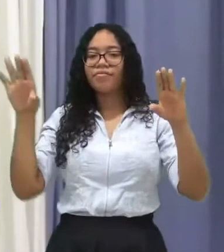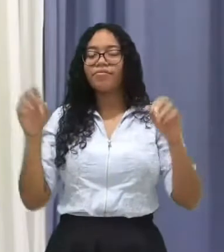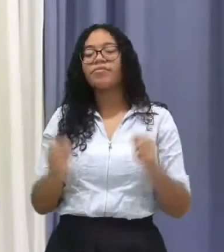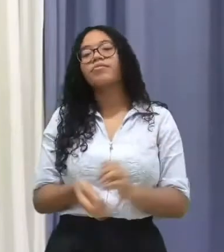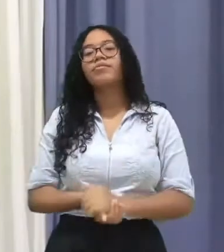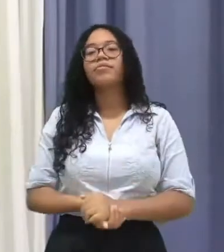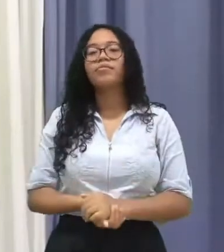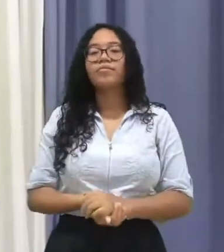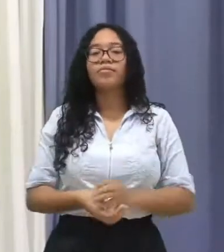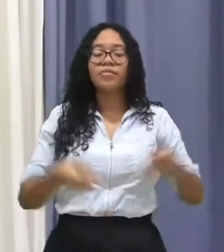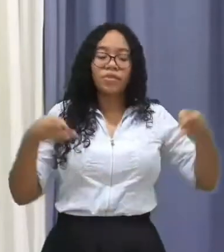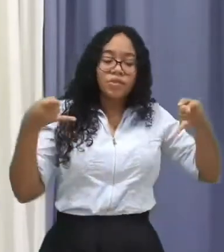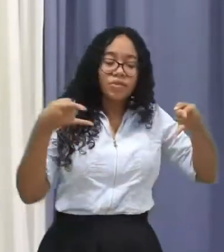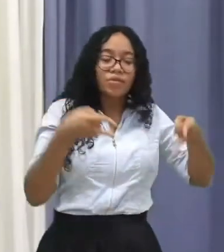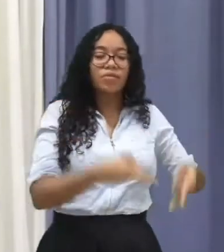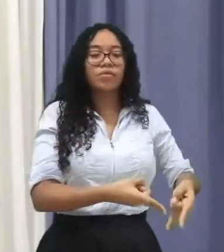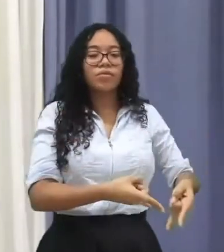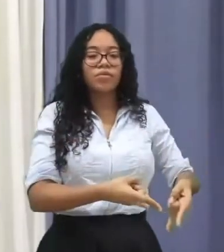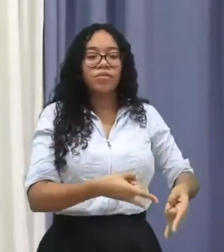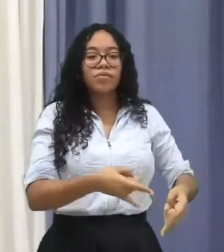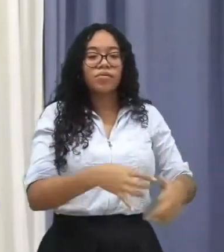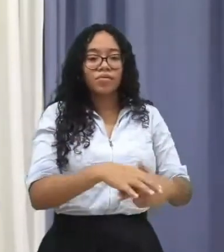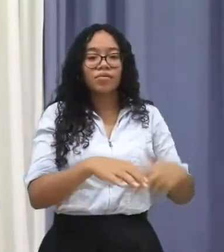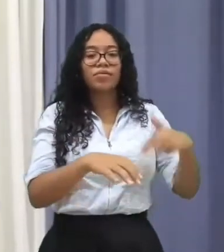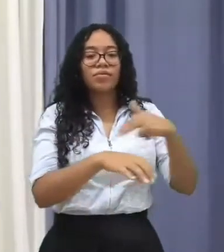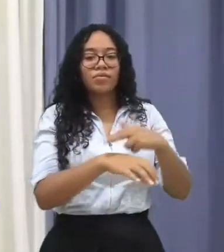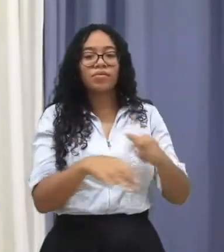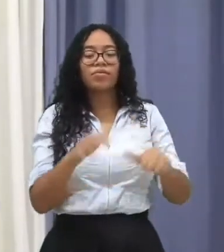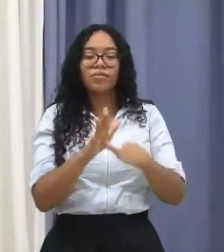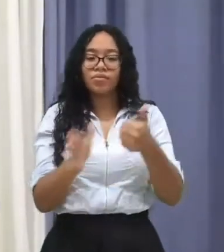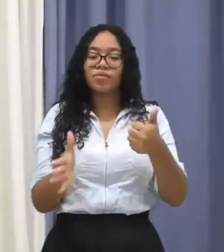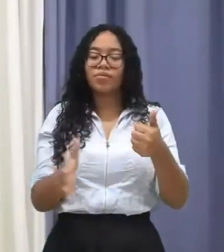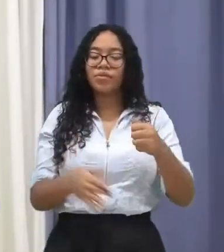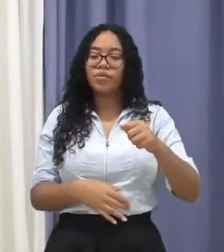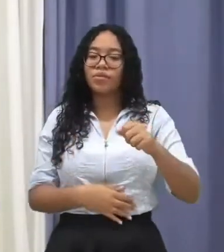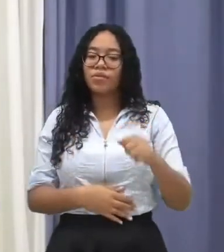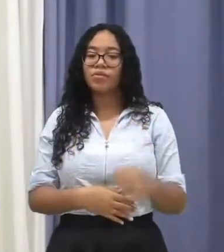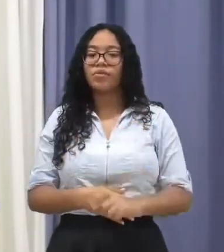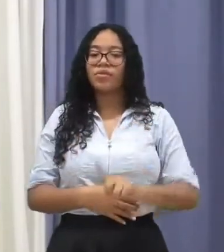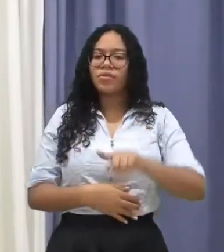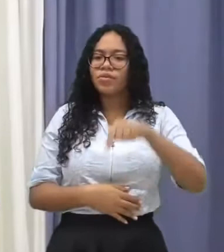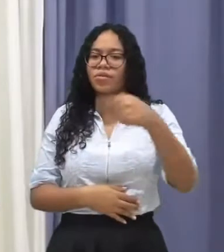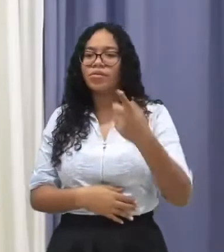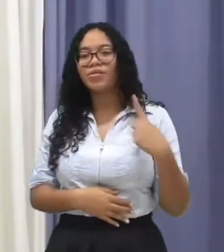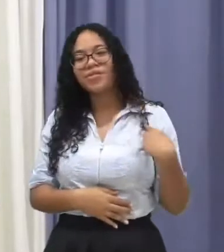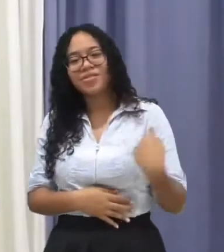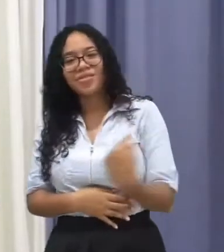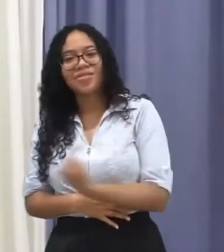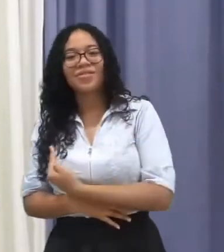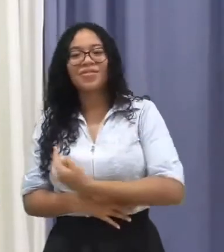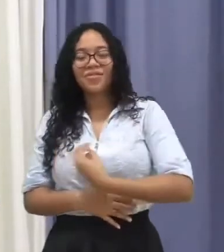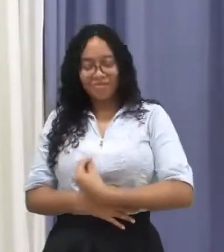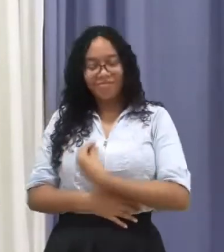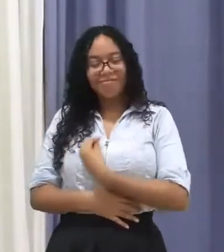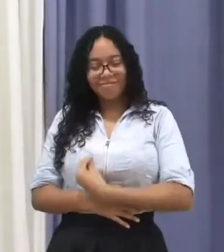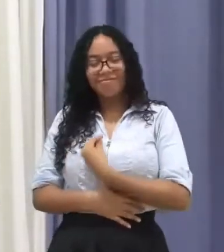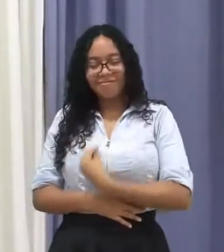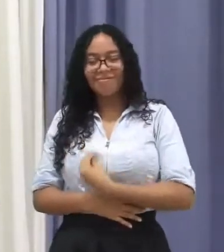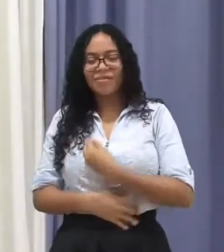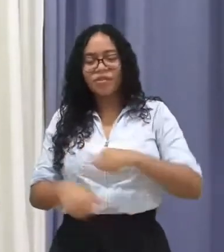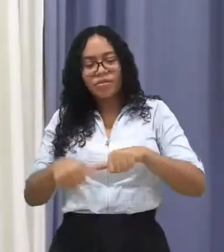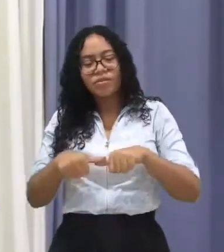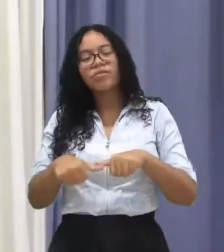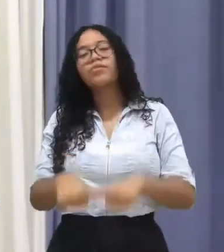Cristo ressuscitarão primeiro. Depois nós, os vivos, os que